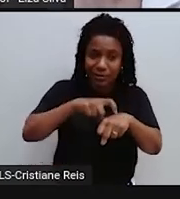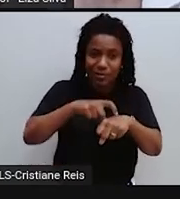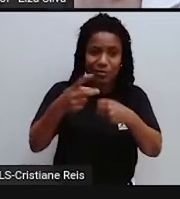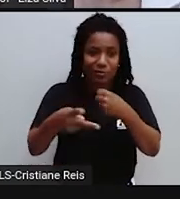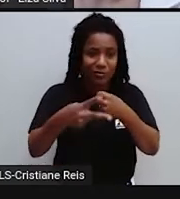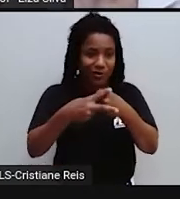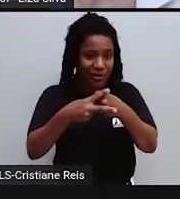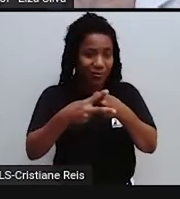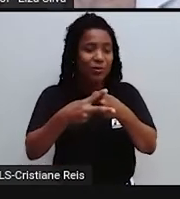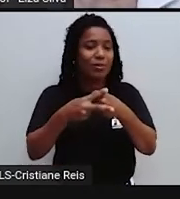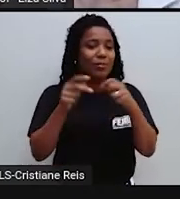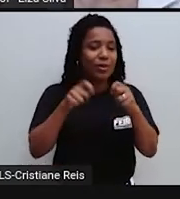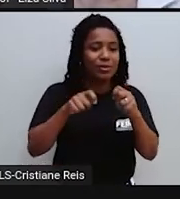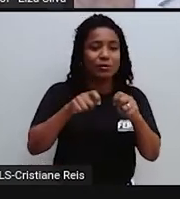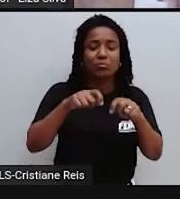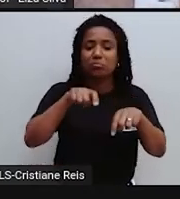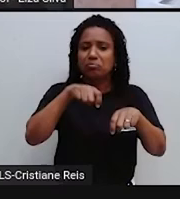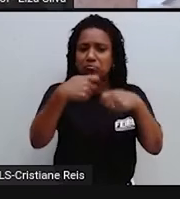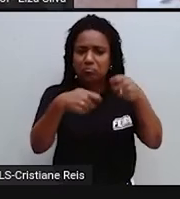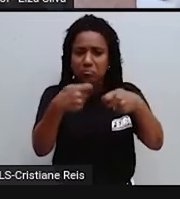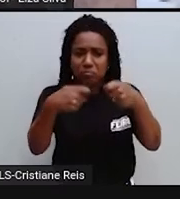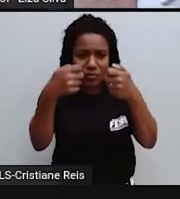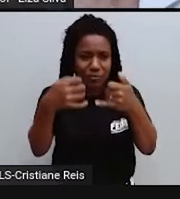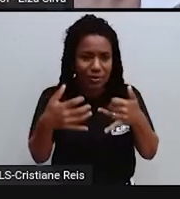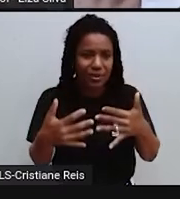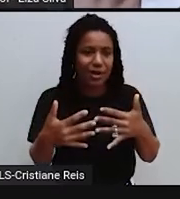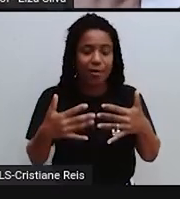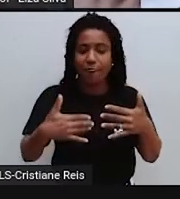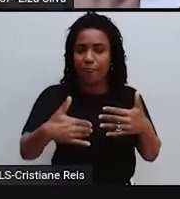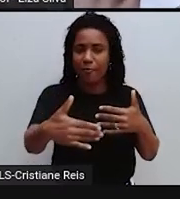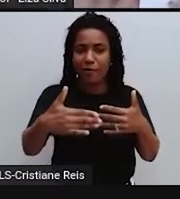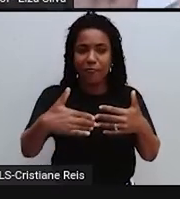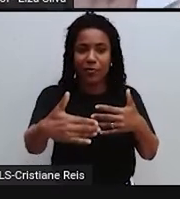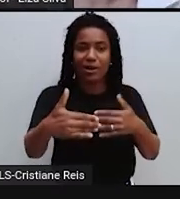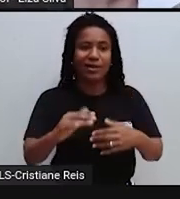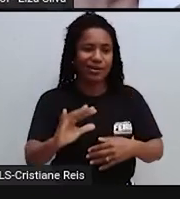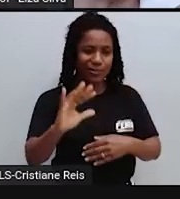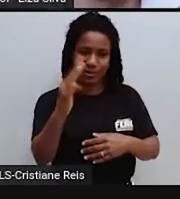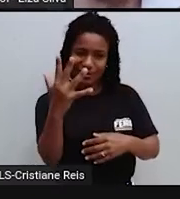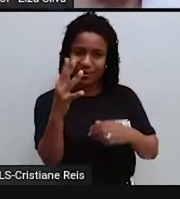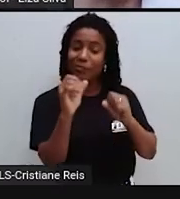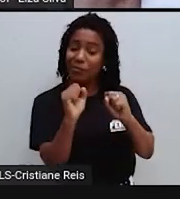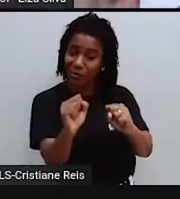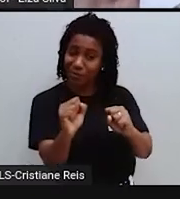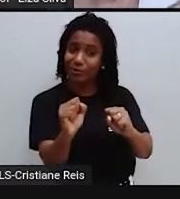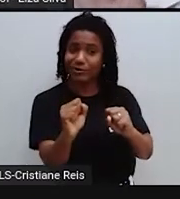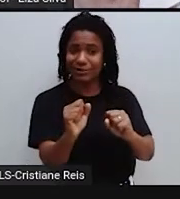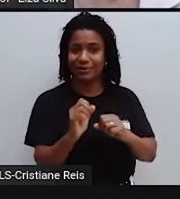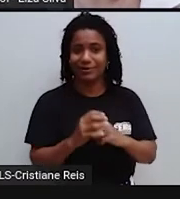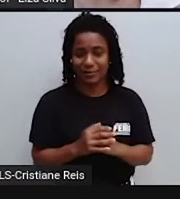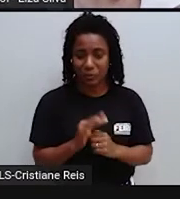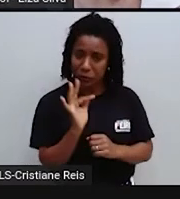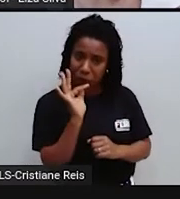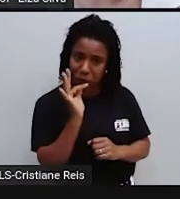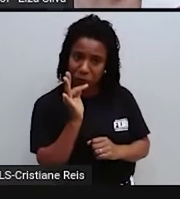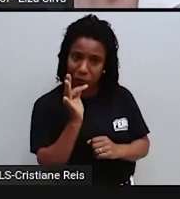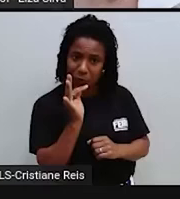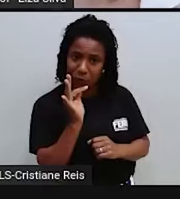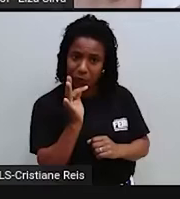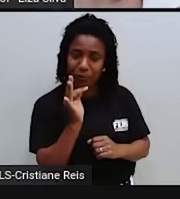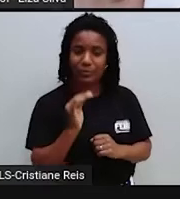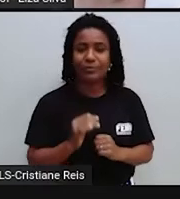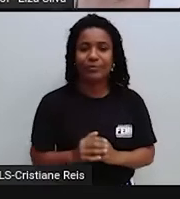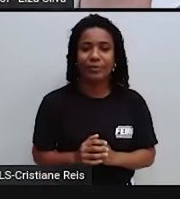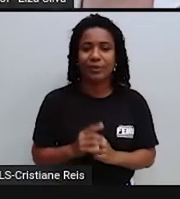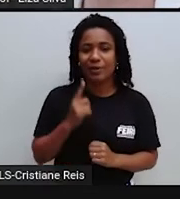descrever algo que pode ou vai acontecer mais tarde, no futuro. Vejamos um exemplo para